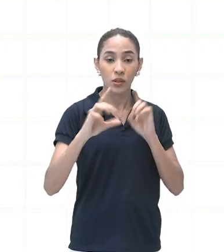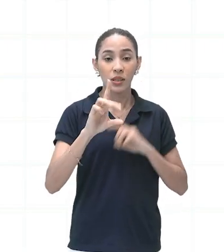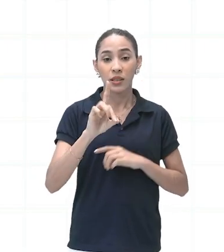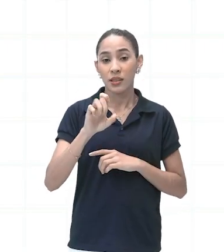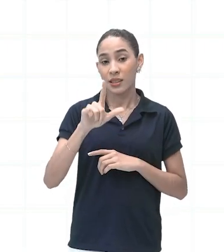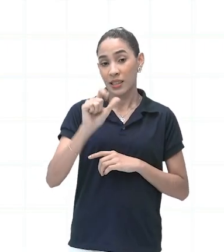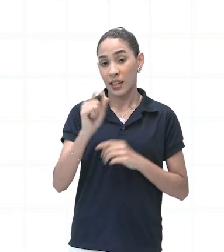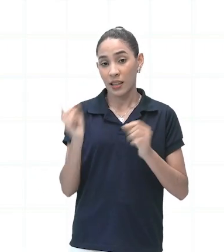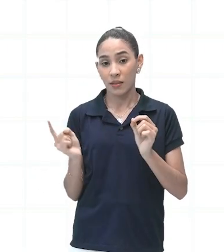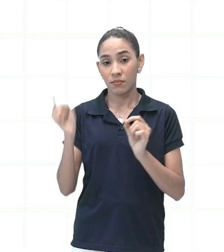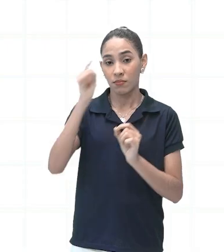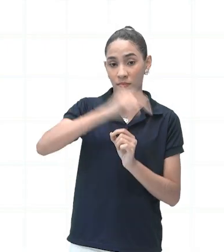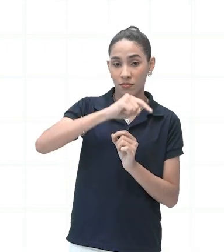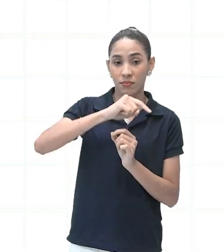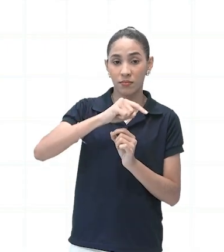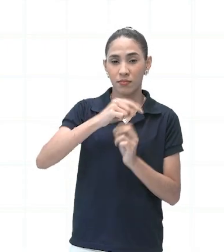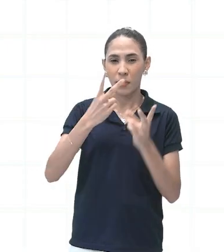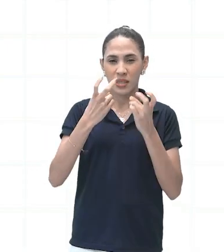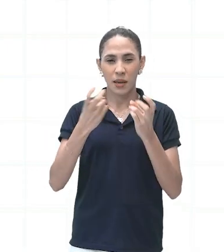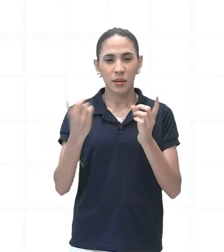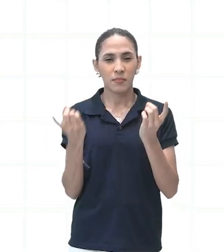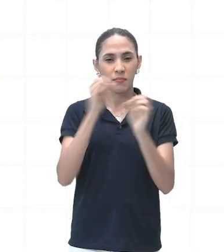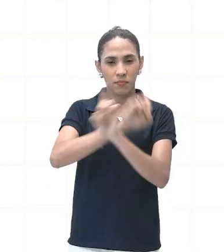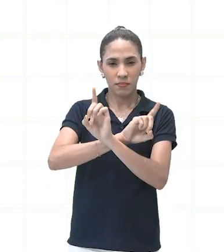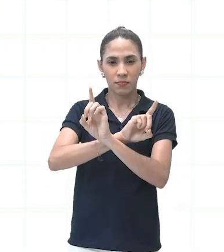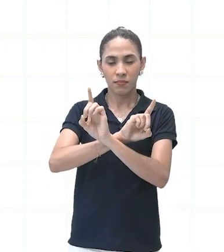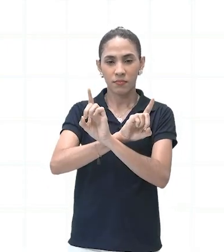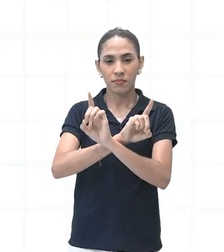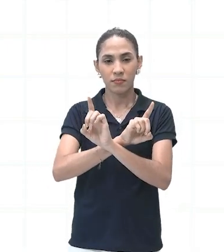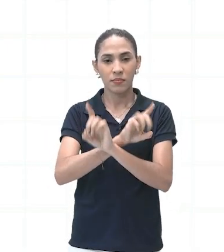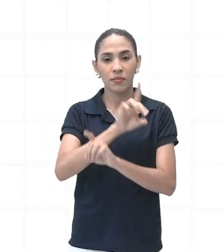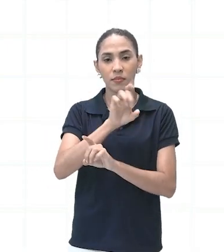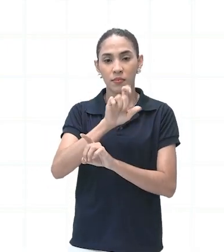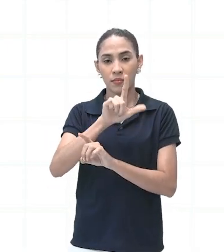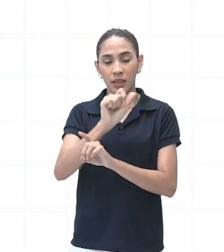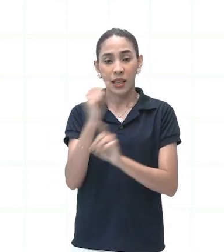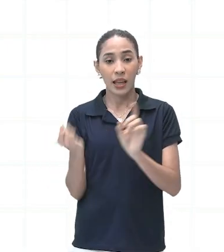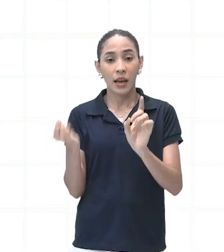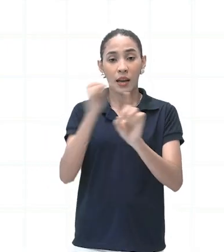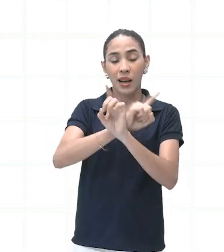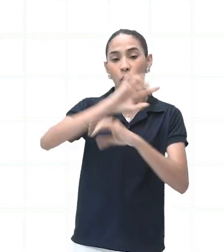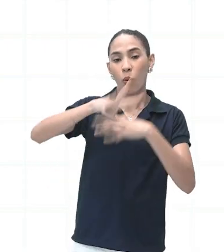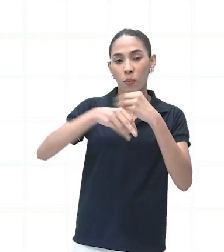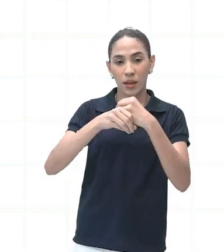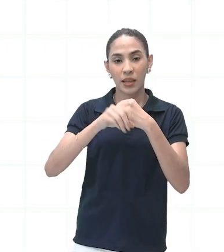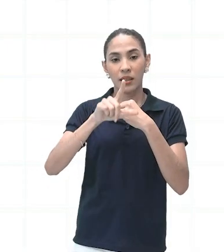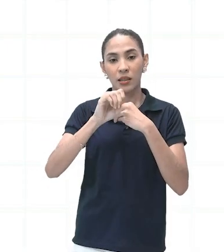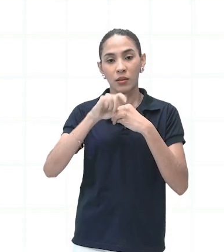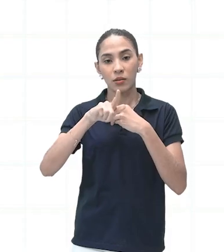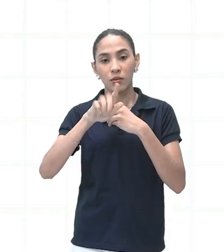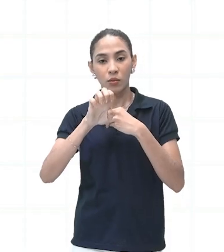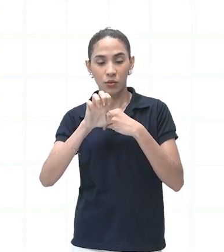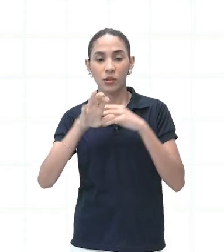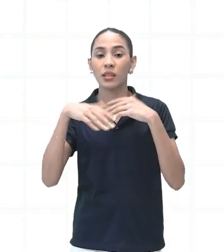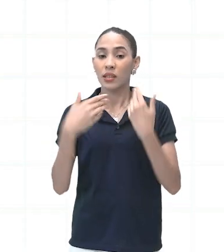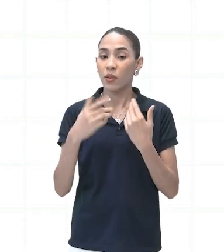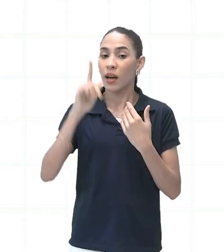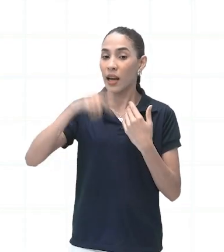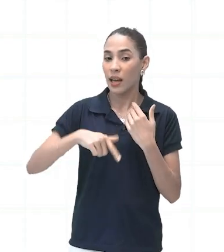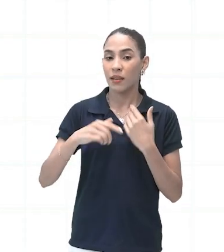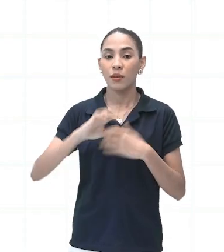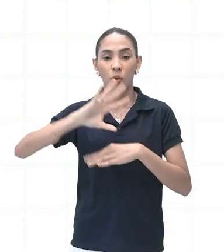dela. Então, a palavrinha dela está completando o sentido deste nome, longe. Então, ele é